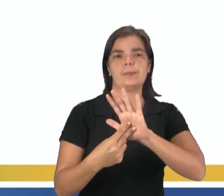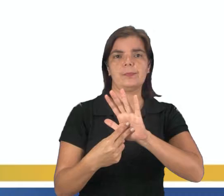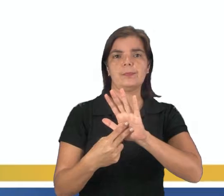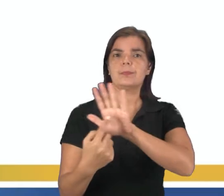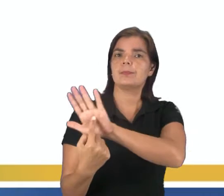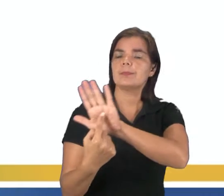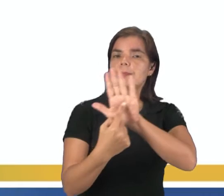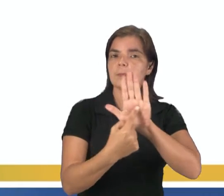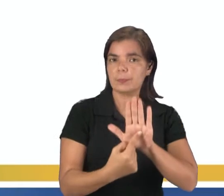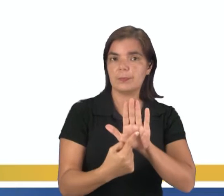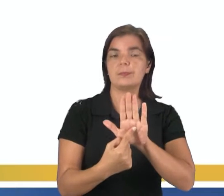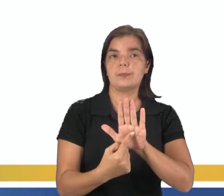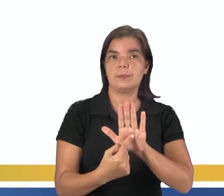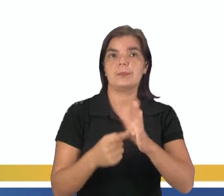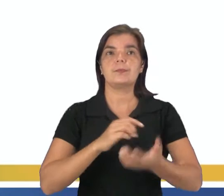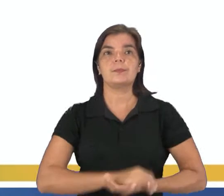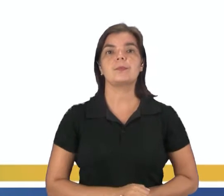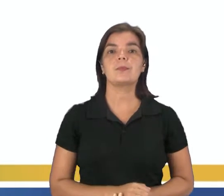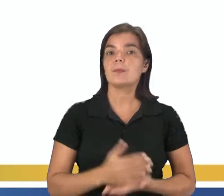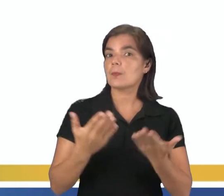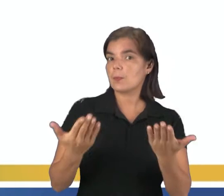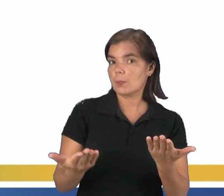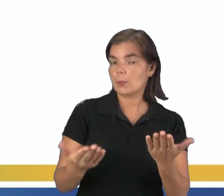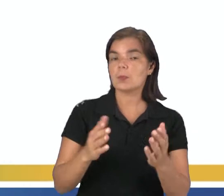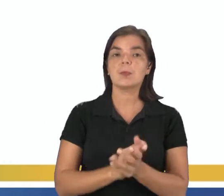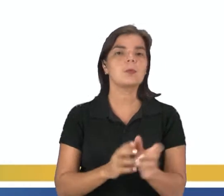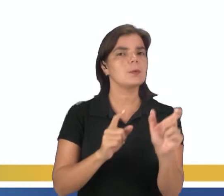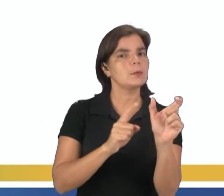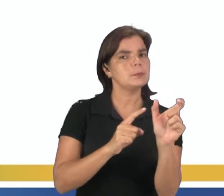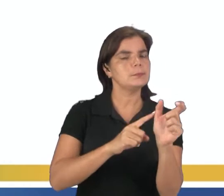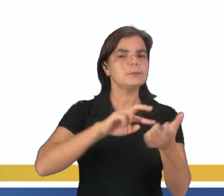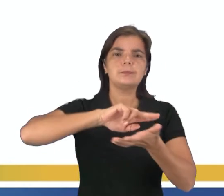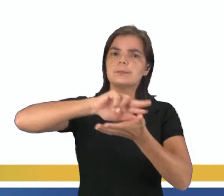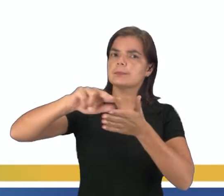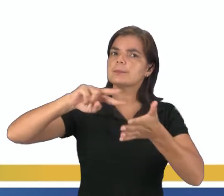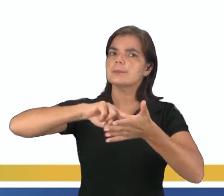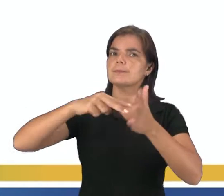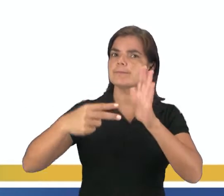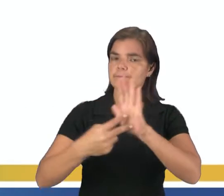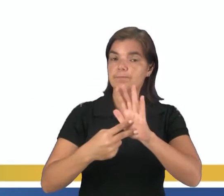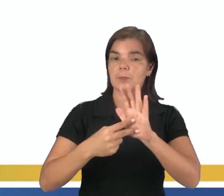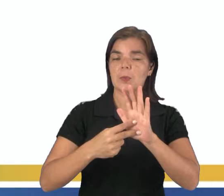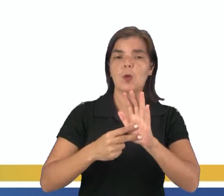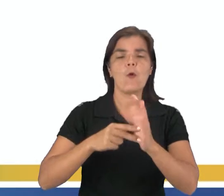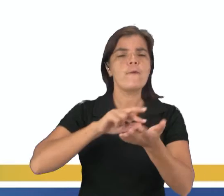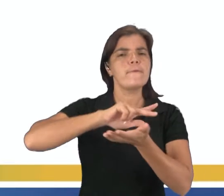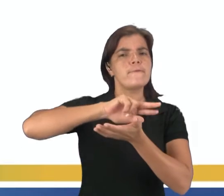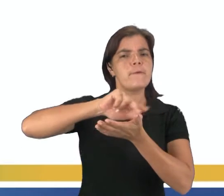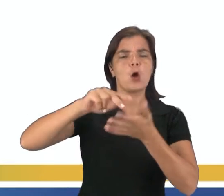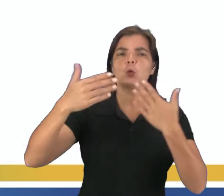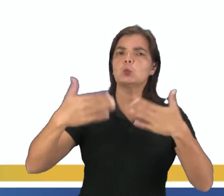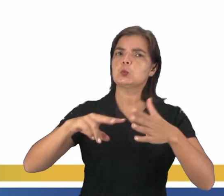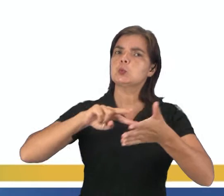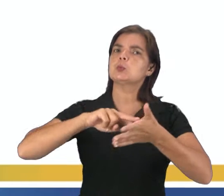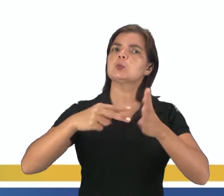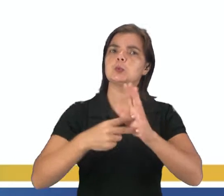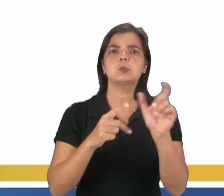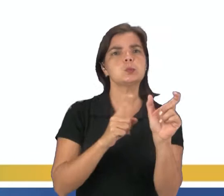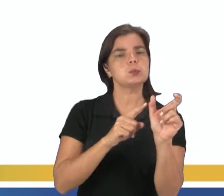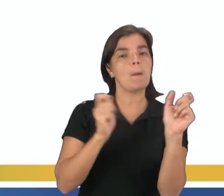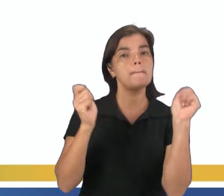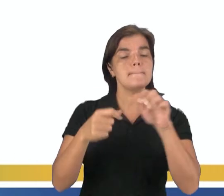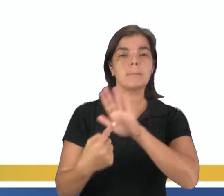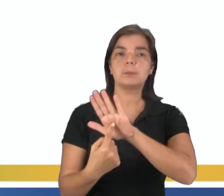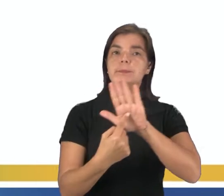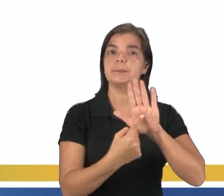que um significado. Assim, a polissemia indica a multiplicidade de significados que uma palavra